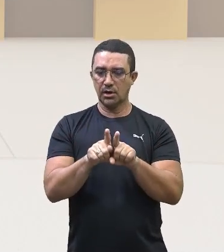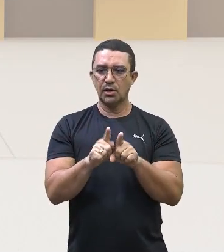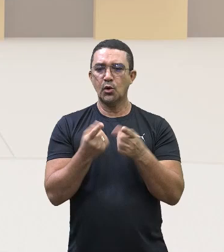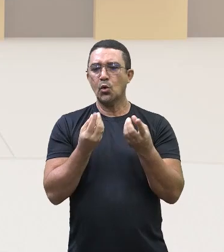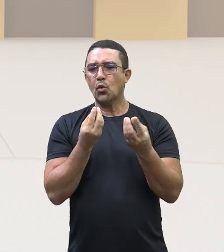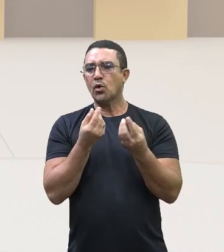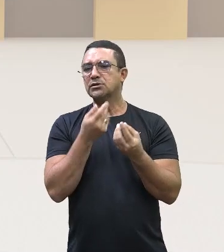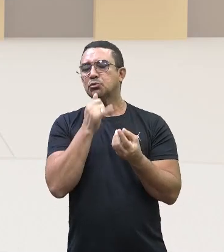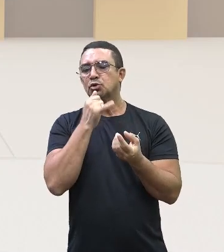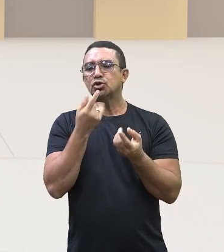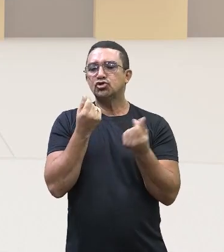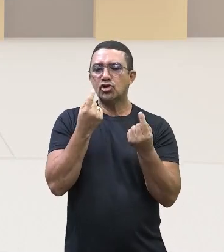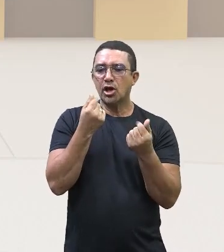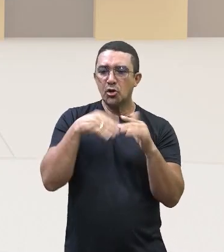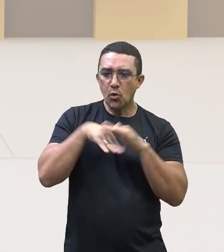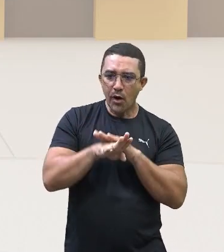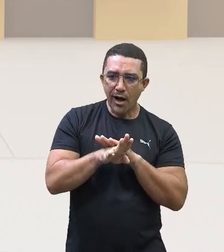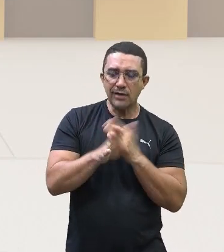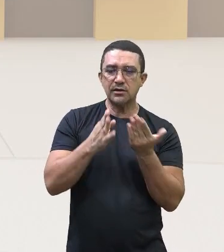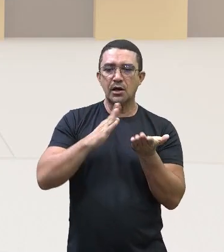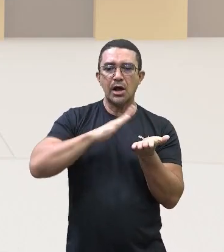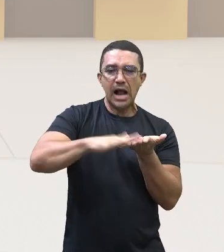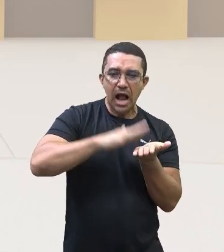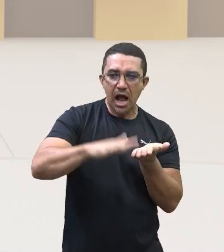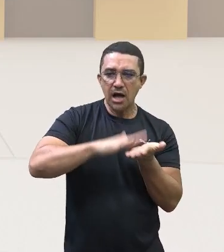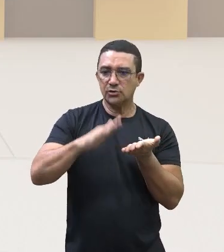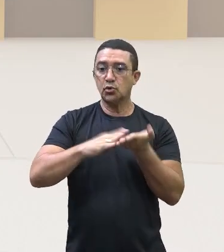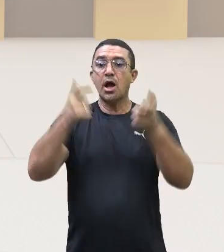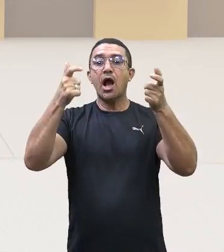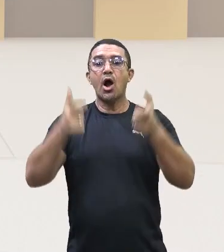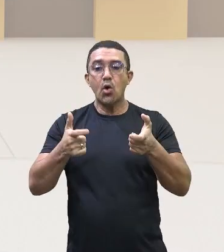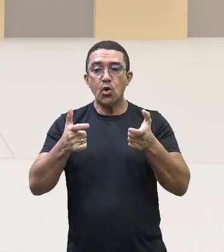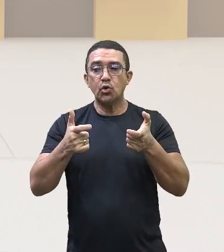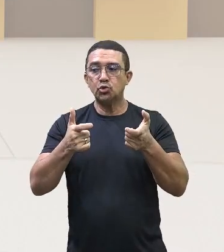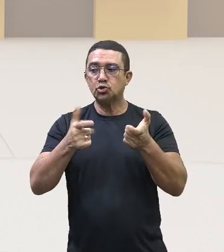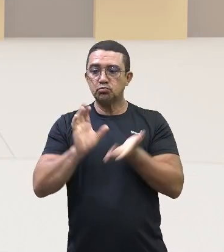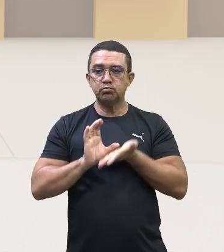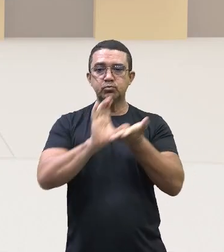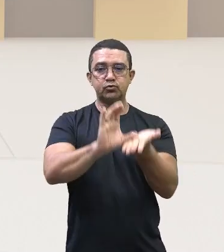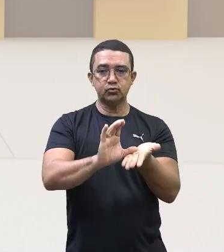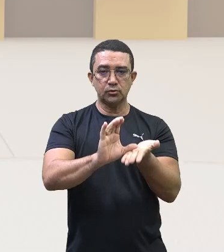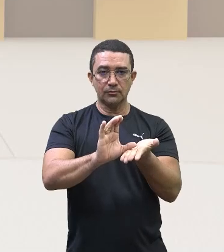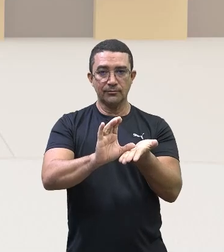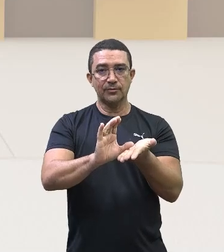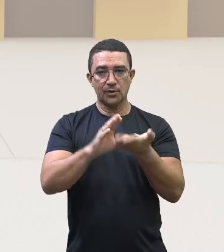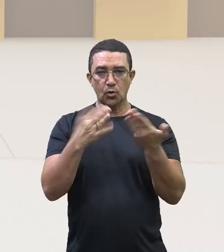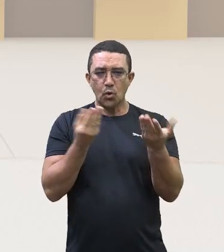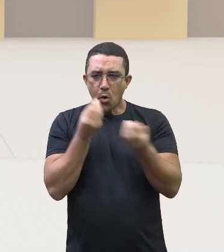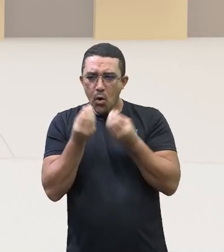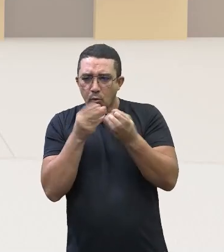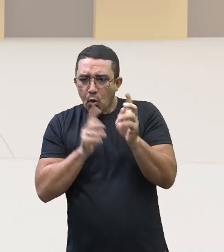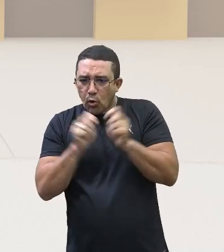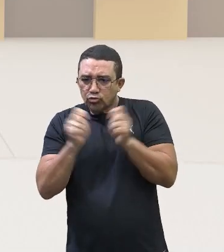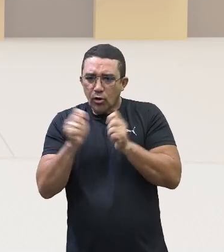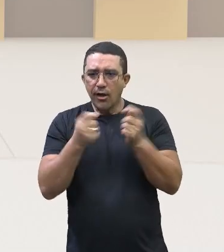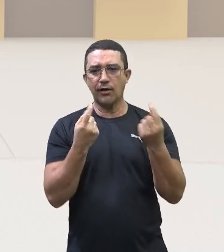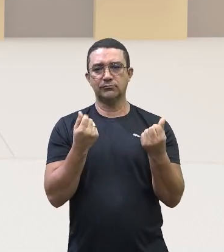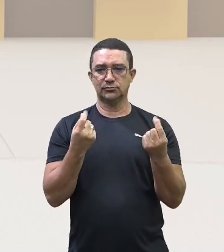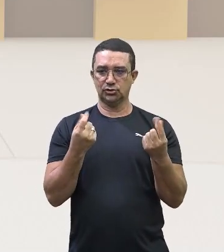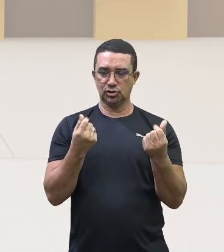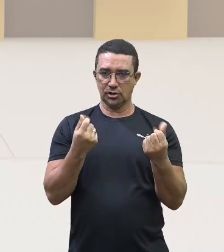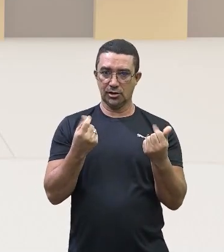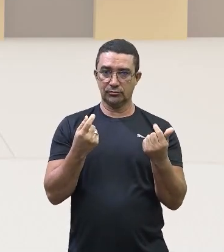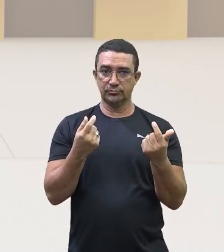quanto entra, quanto sai, né? Onde é que eu tenho que gastar, como é que eu vou formar esse orçamento, como é que eu vou fazer as